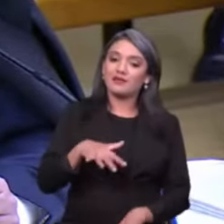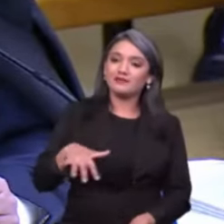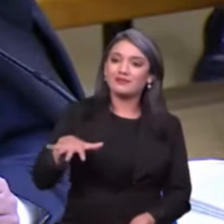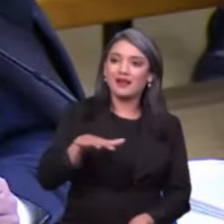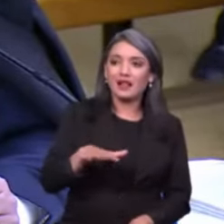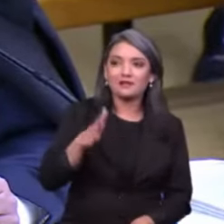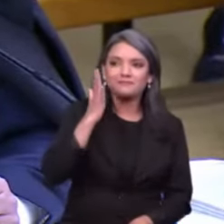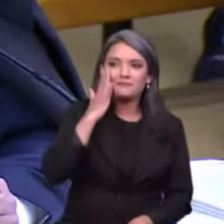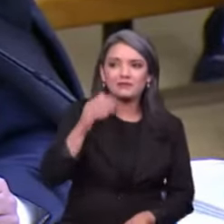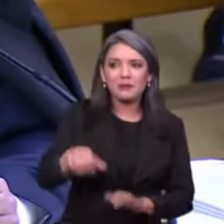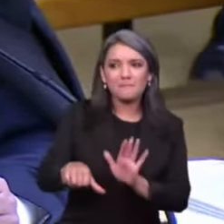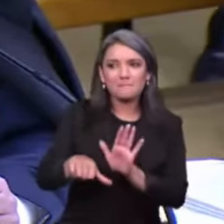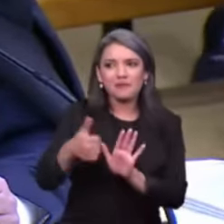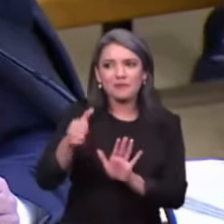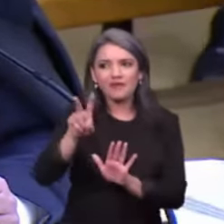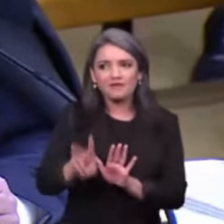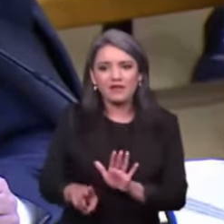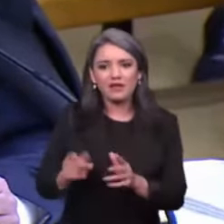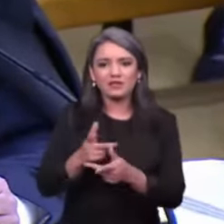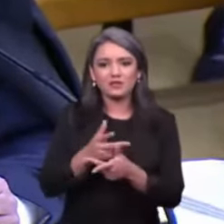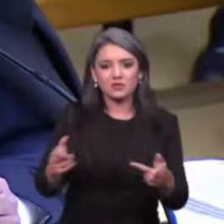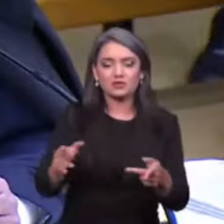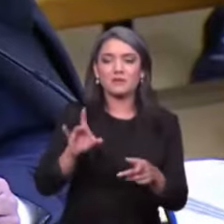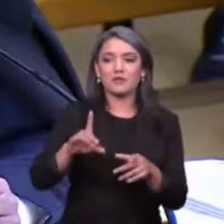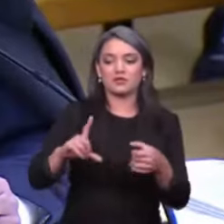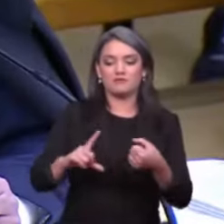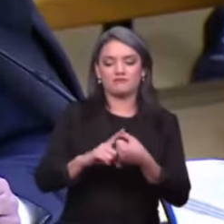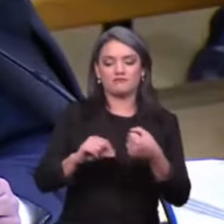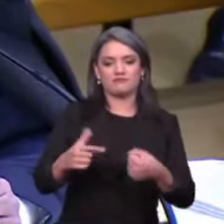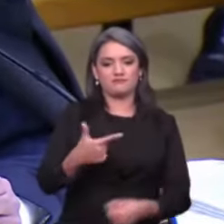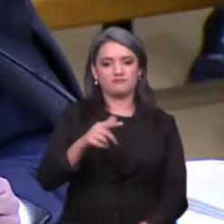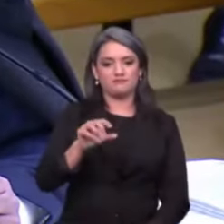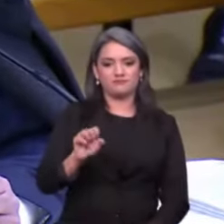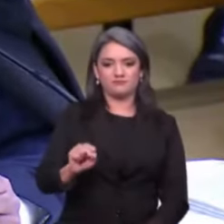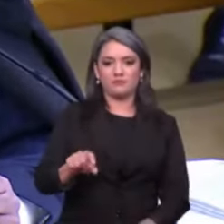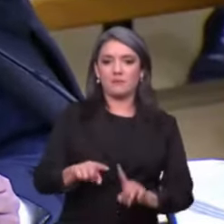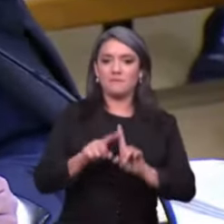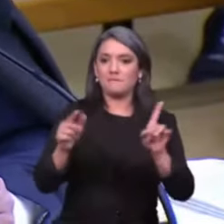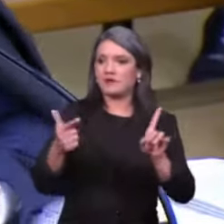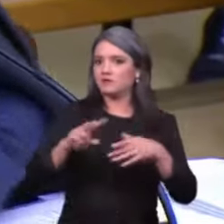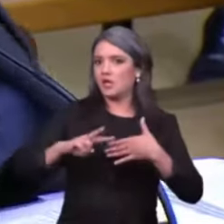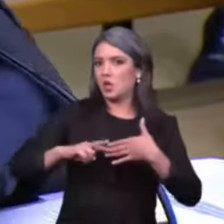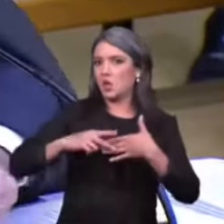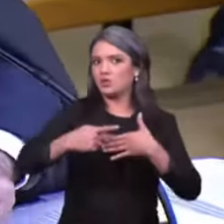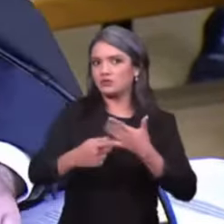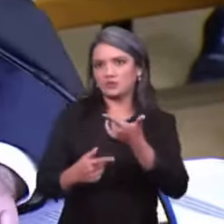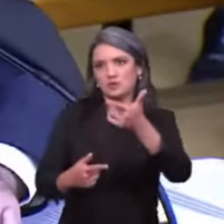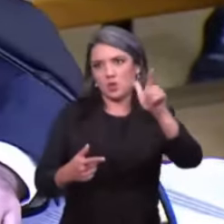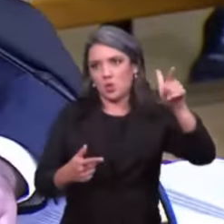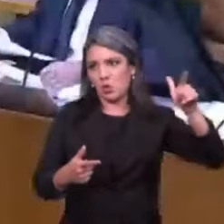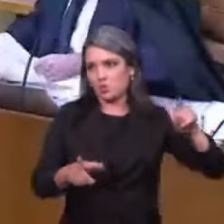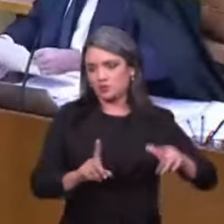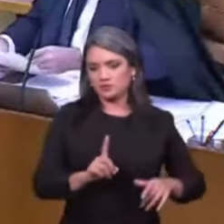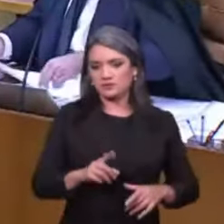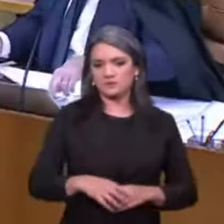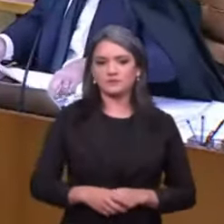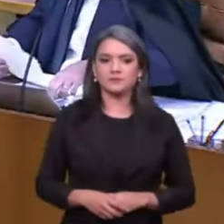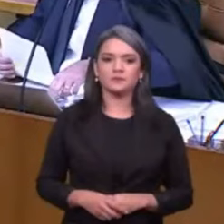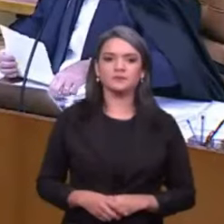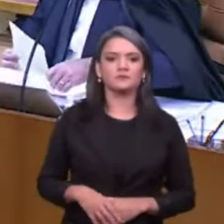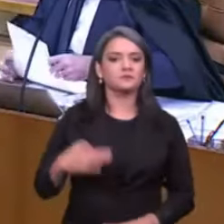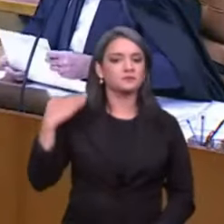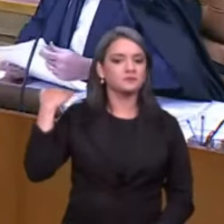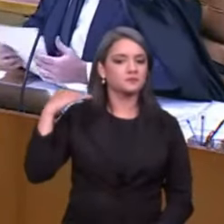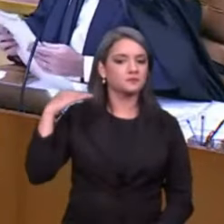primariedade ou não, restrita ao 28 e sem nenhum efeito externo em relação a isso. Mas eu só fiz essa menção,